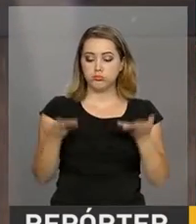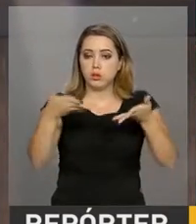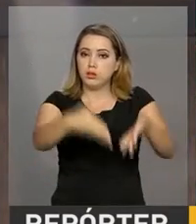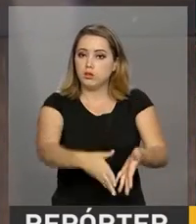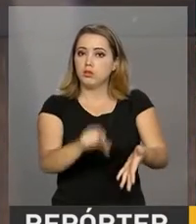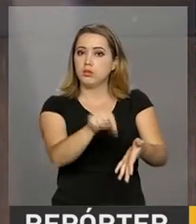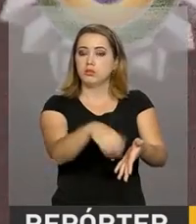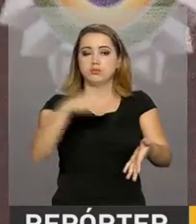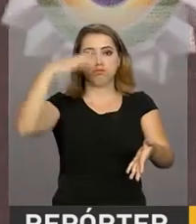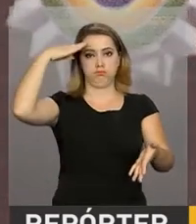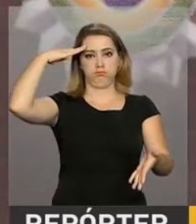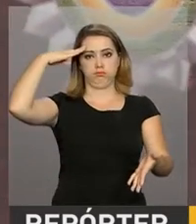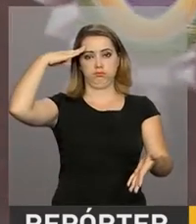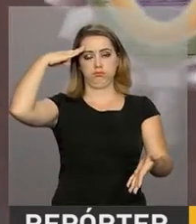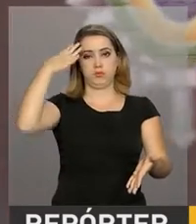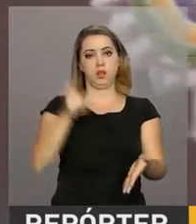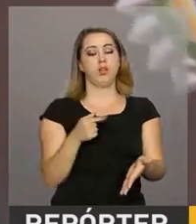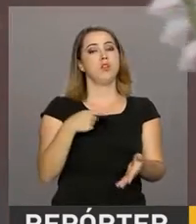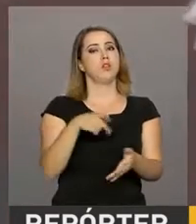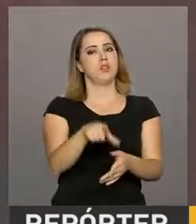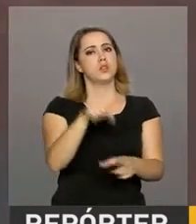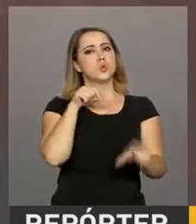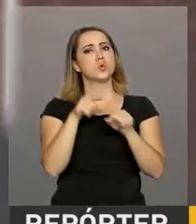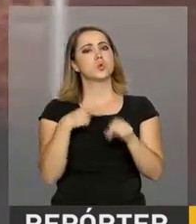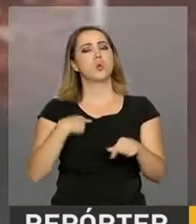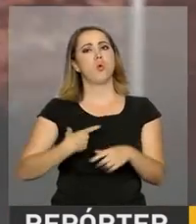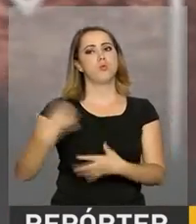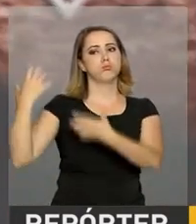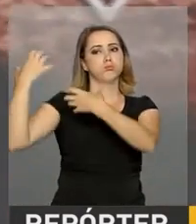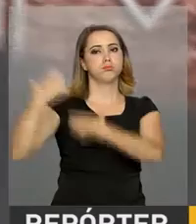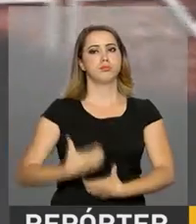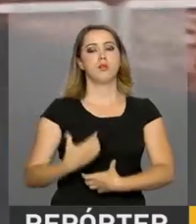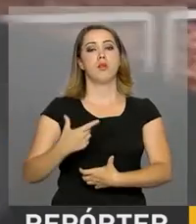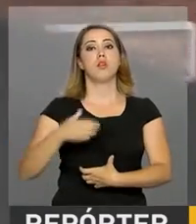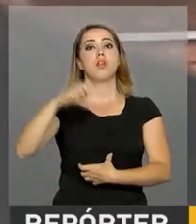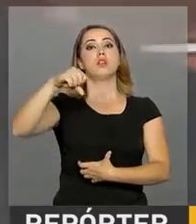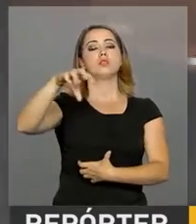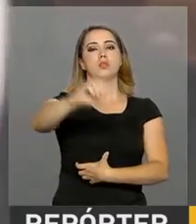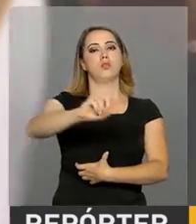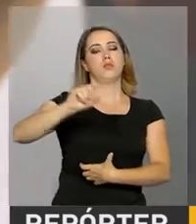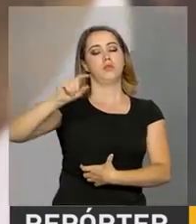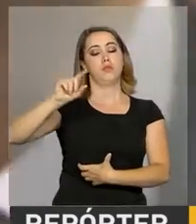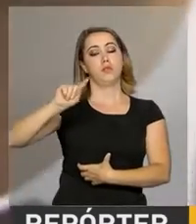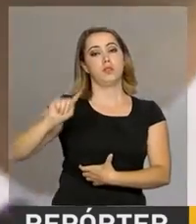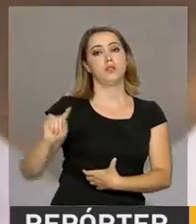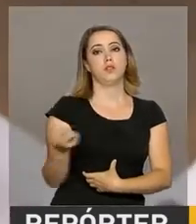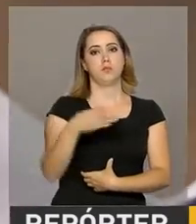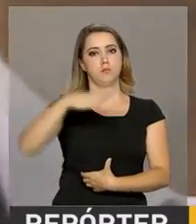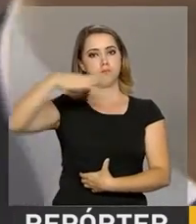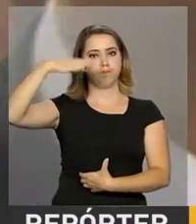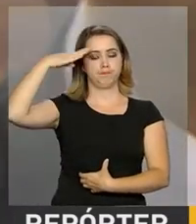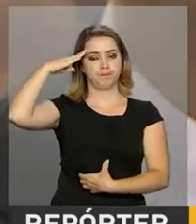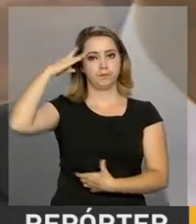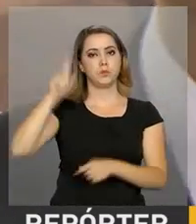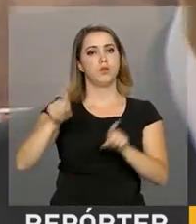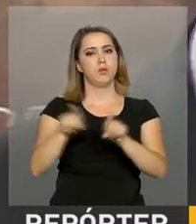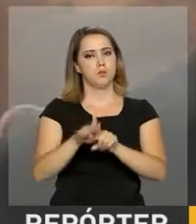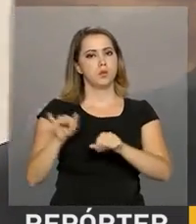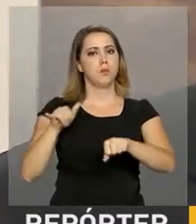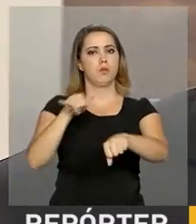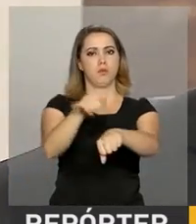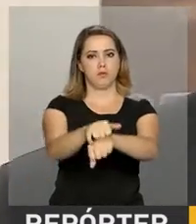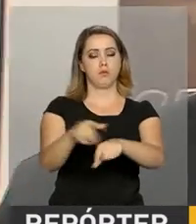forças armadas a maior demanda é do excesso em torno de 90 mil seguido por força aérea e marinha